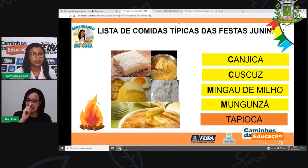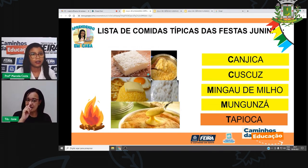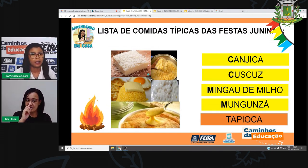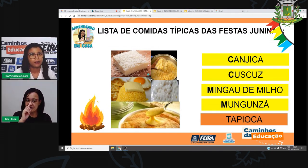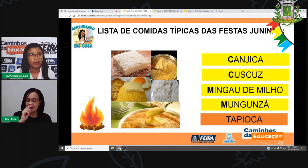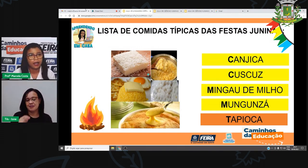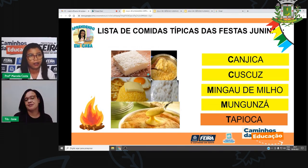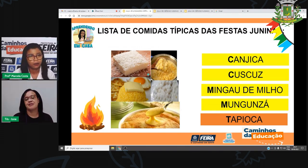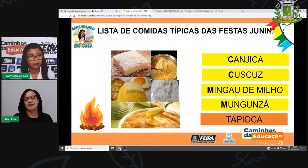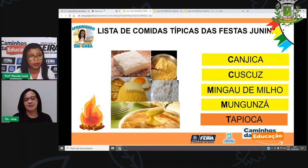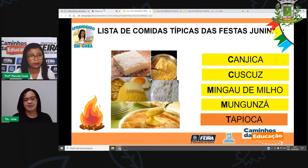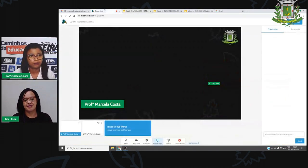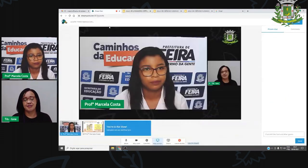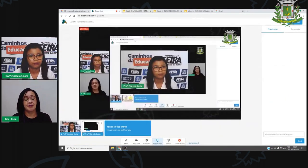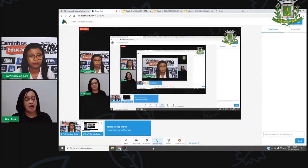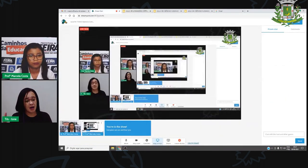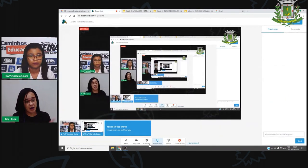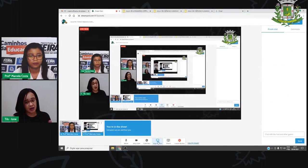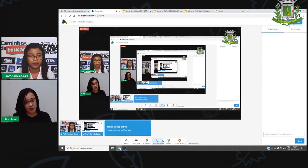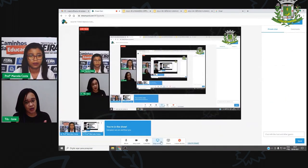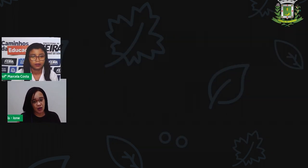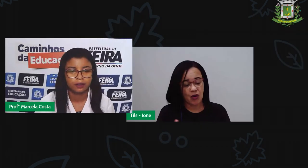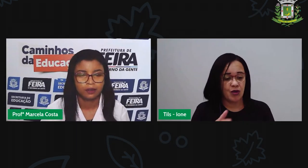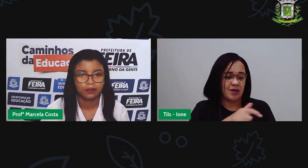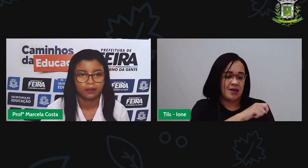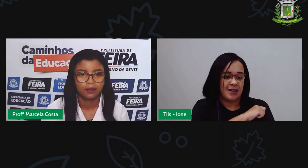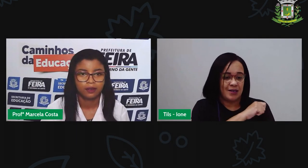Então, criançada, agora